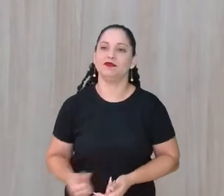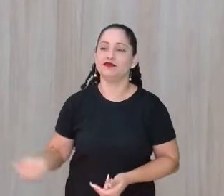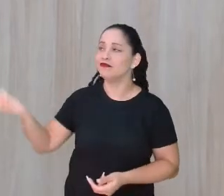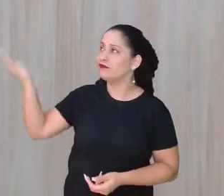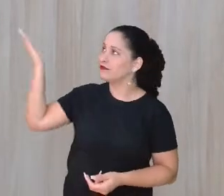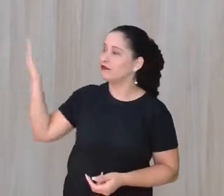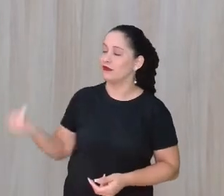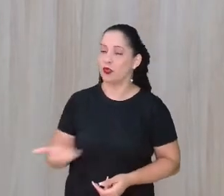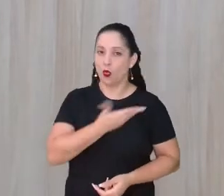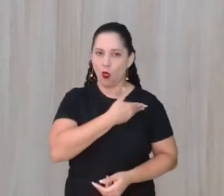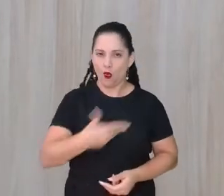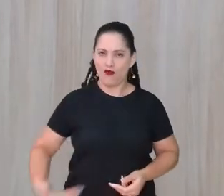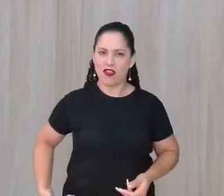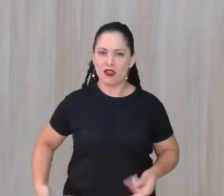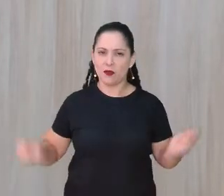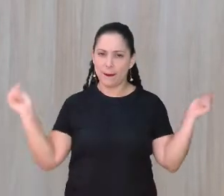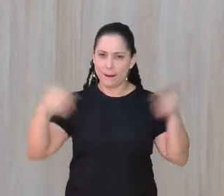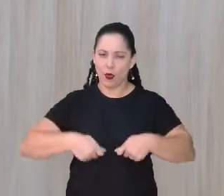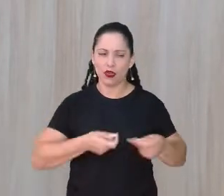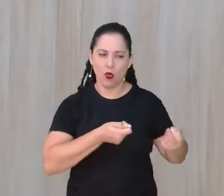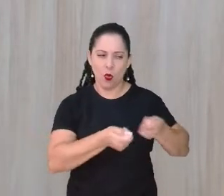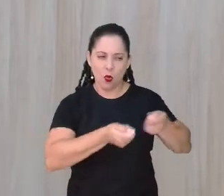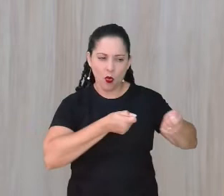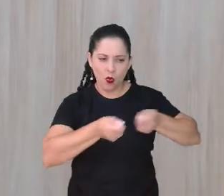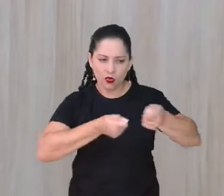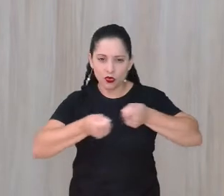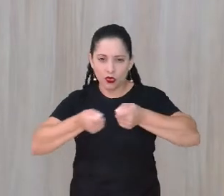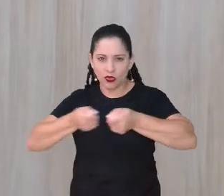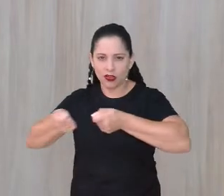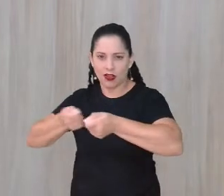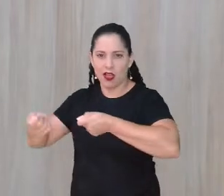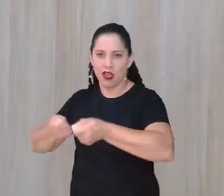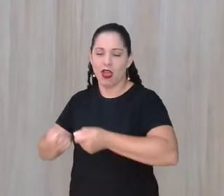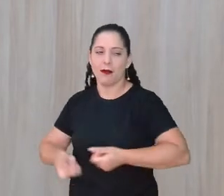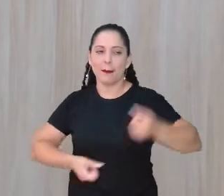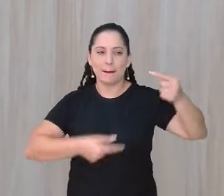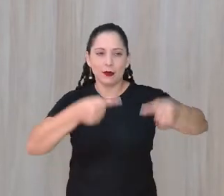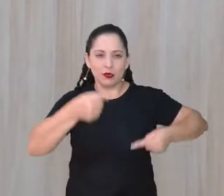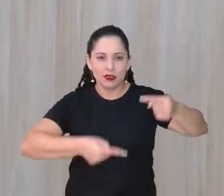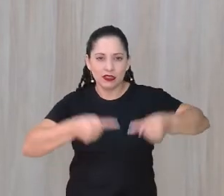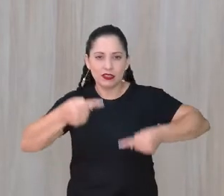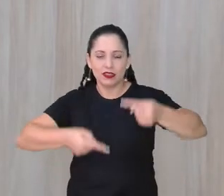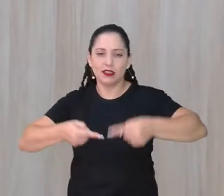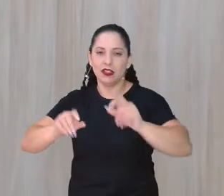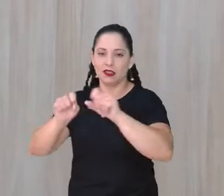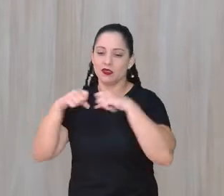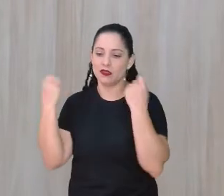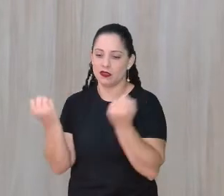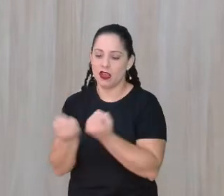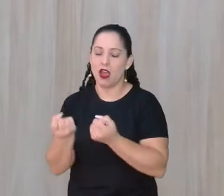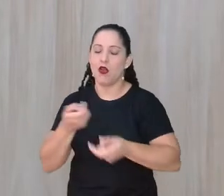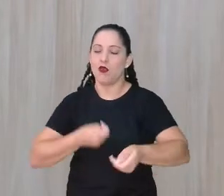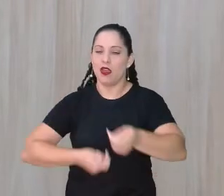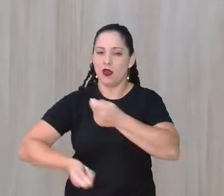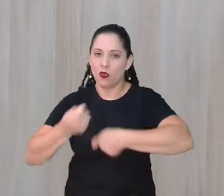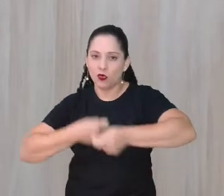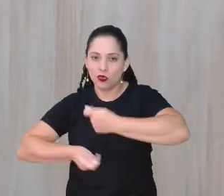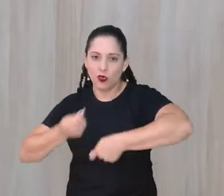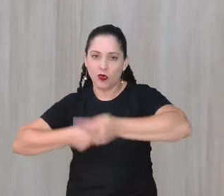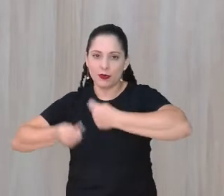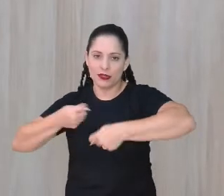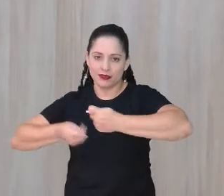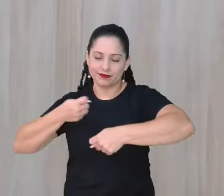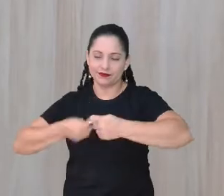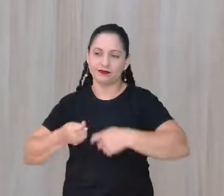governo que pudesse controlar essa situação, né, de instabilidade política, social, econômica que a França enfrentava.